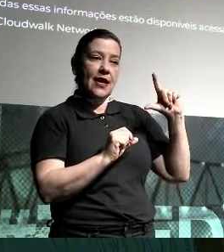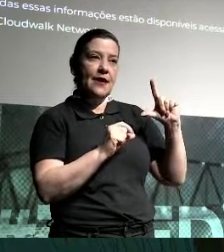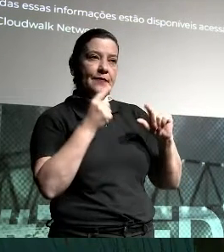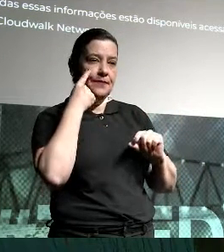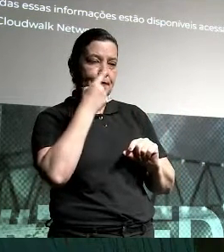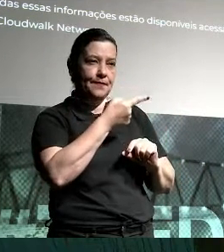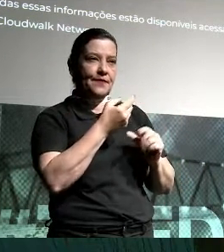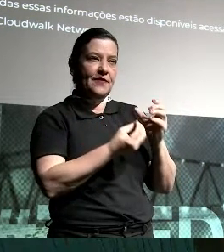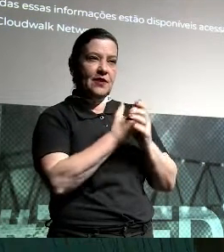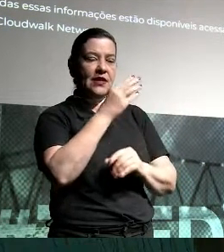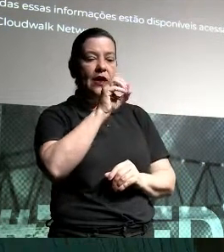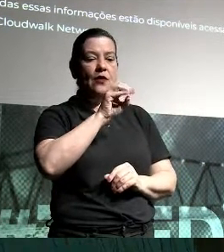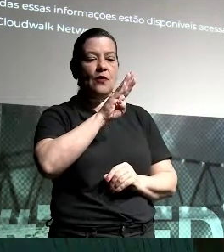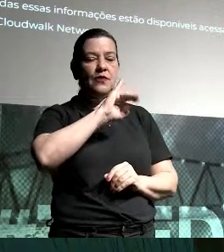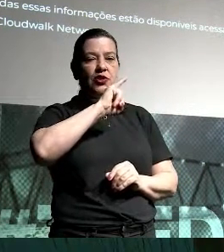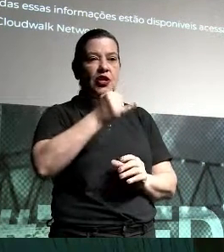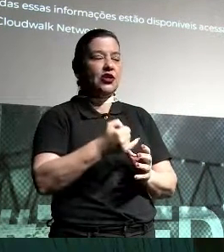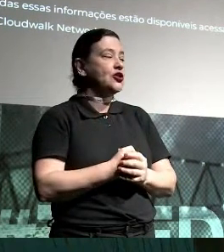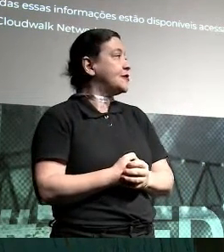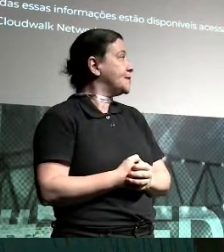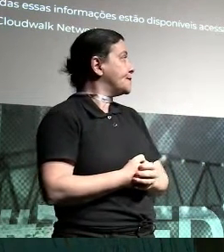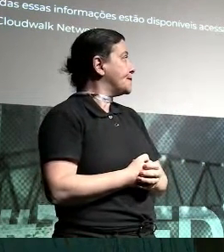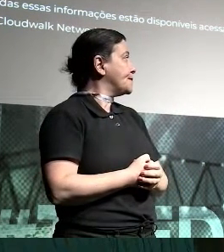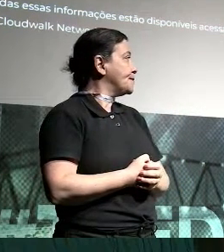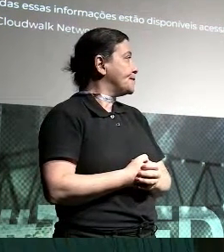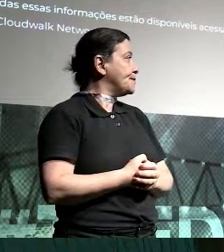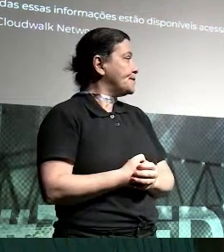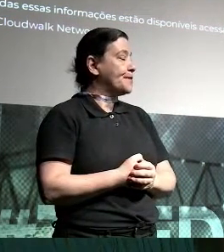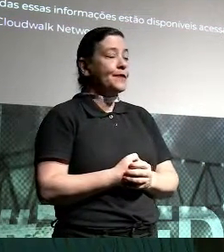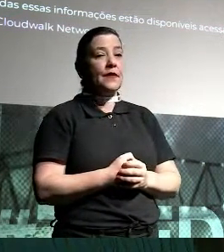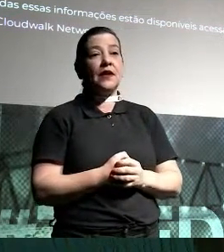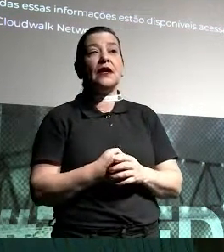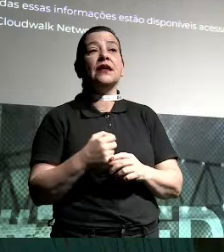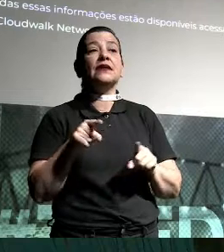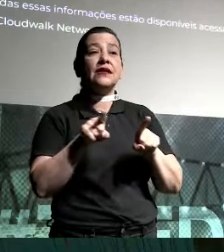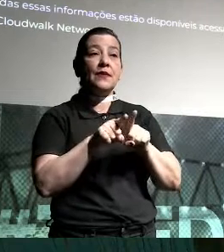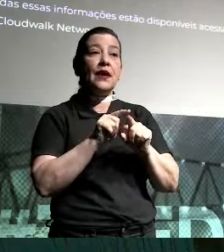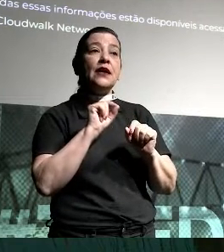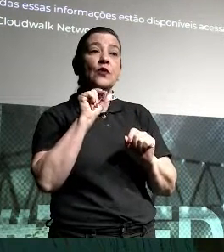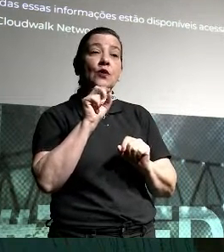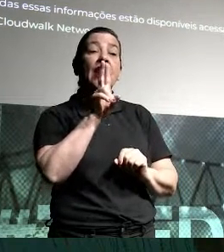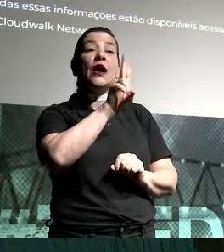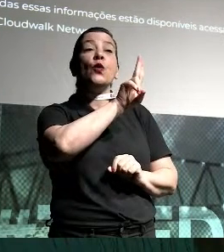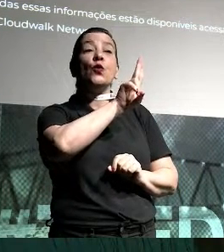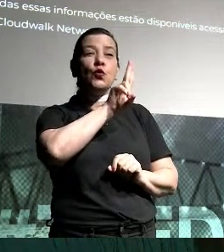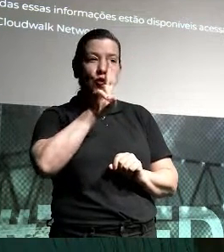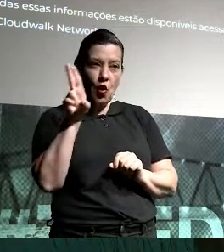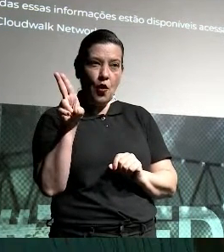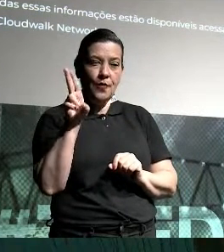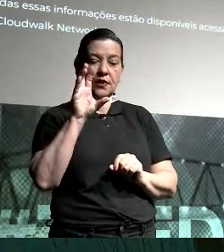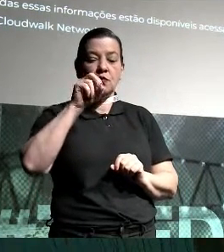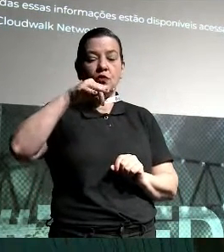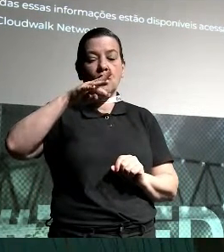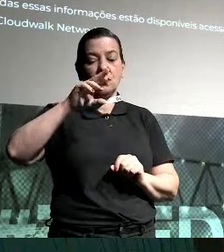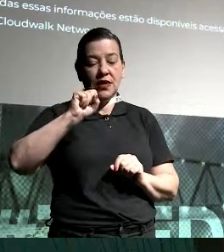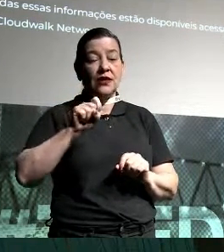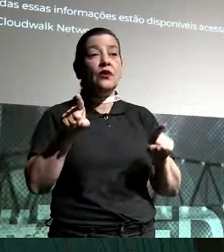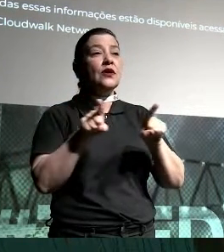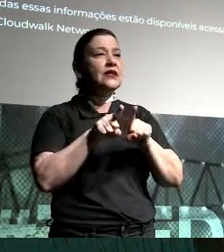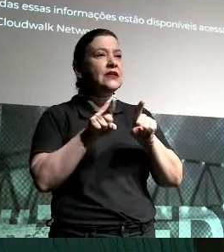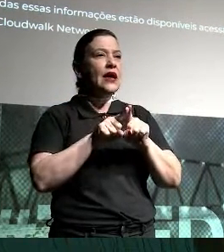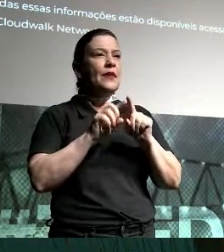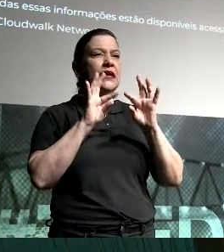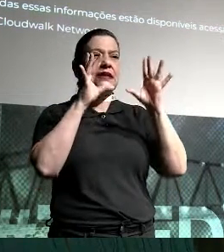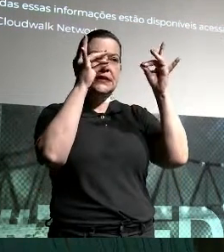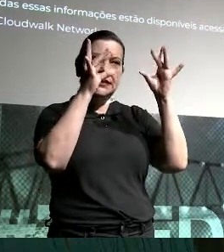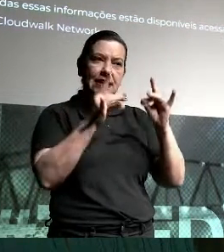esse objeto deployed contract, coloco o meu ABI, coloco o nome do contrato e o endereço do contrato. Tá? Tudo isso